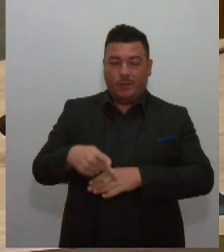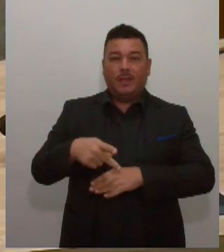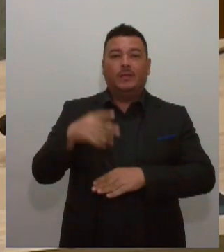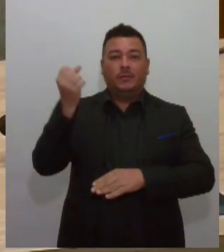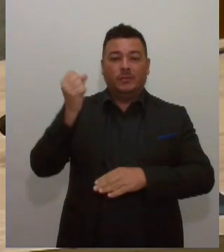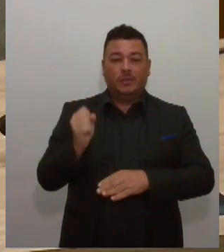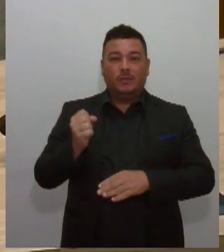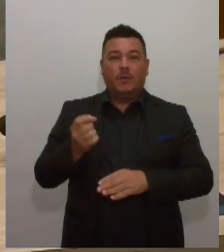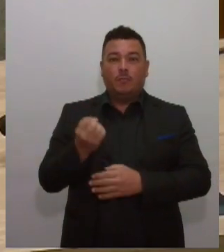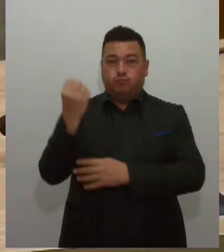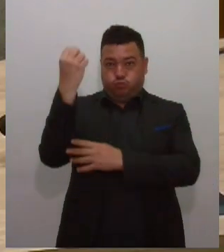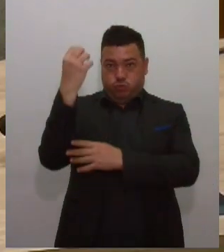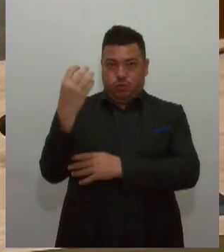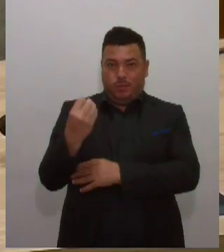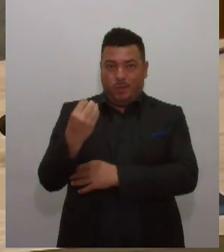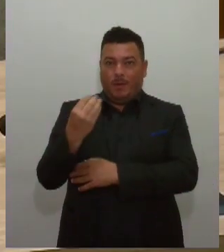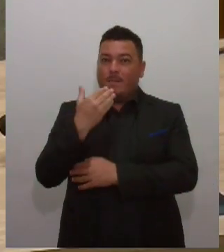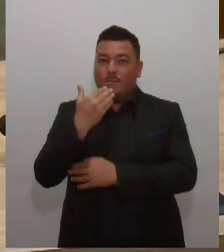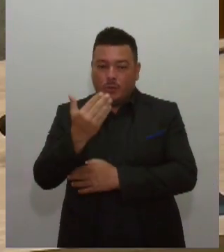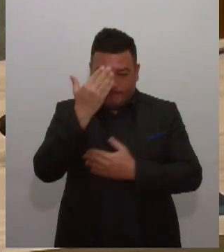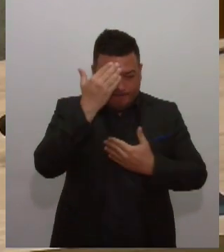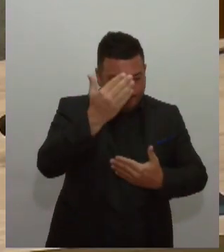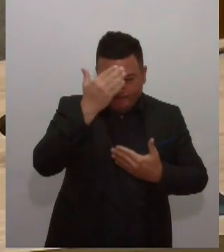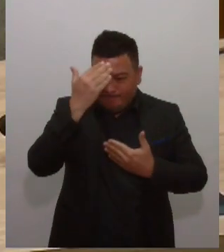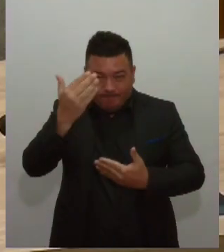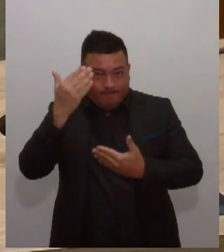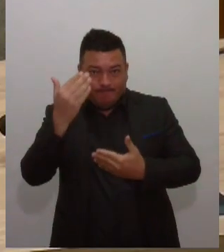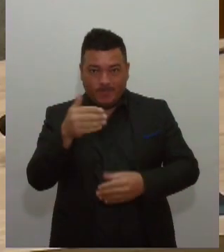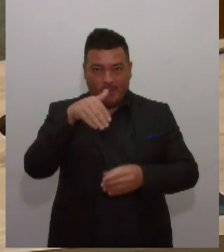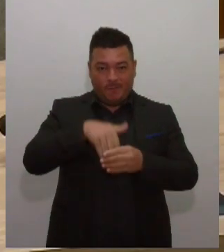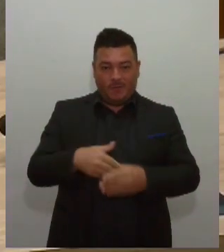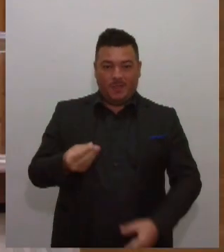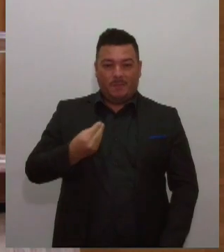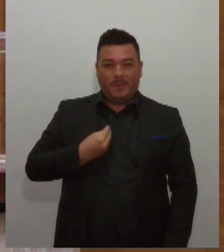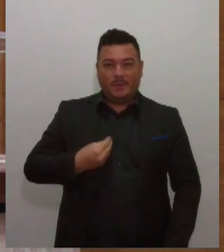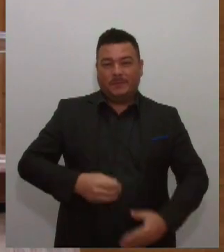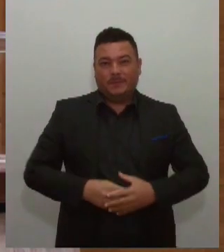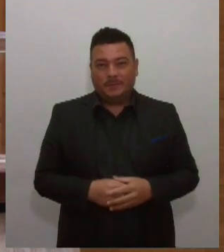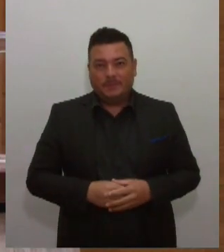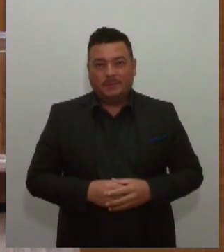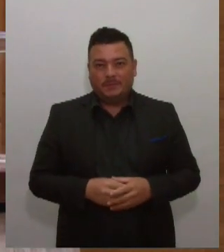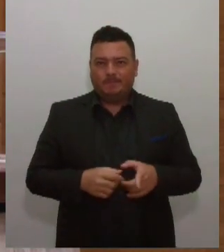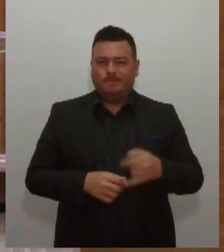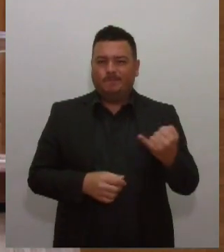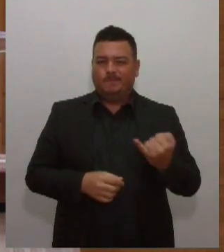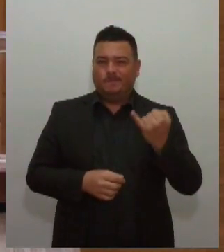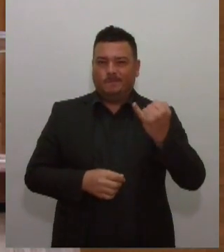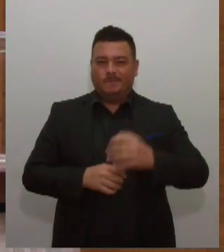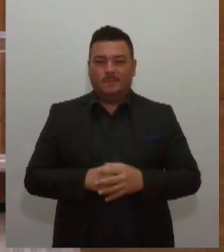semáforo para agradecer cada voto que eu recebi. Isso é importante. A deputada